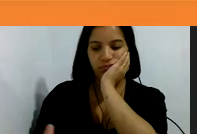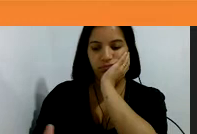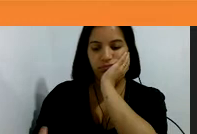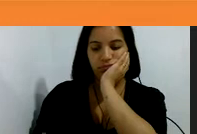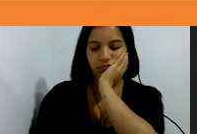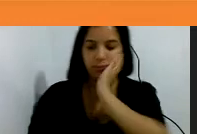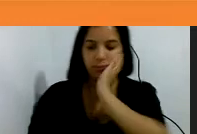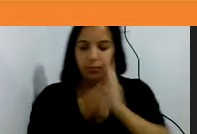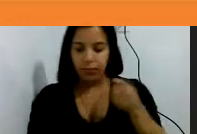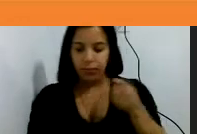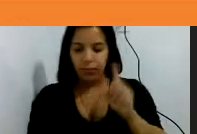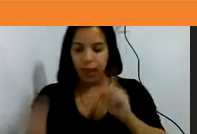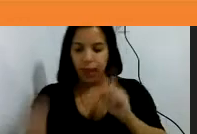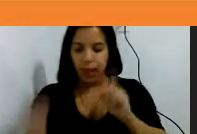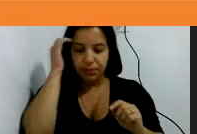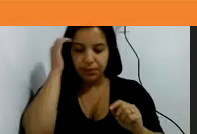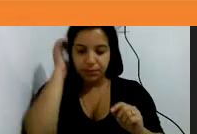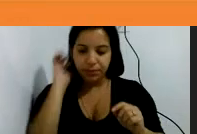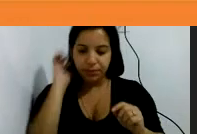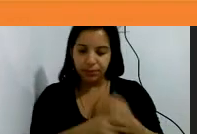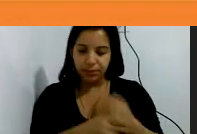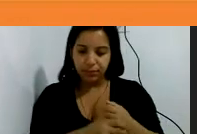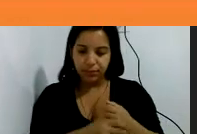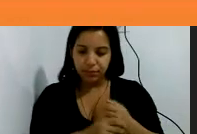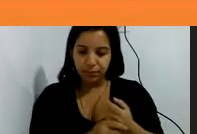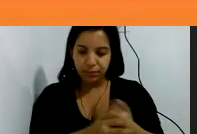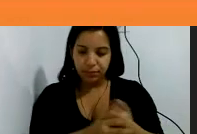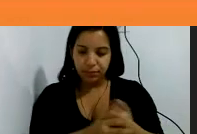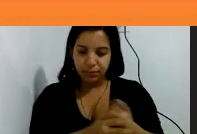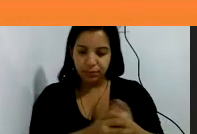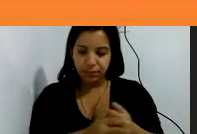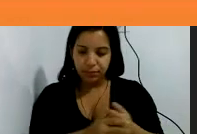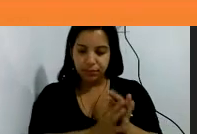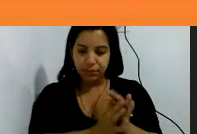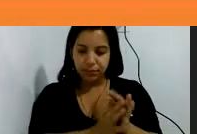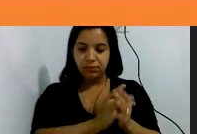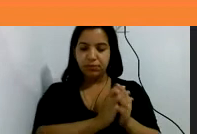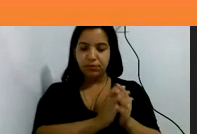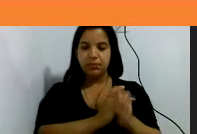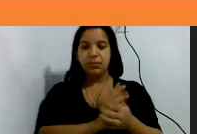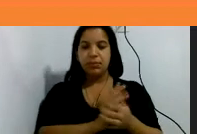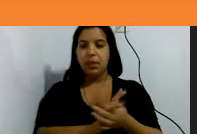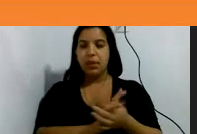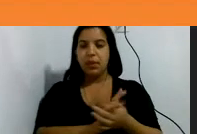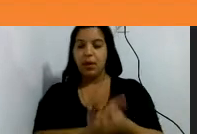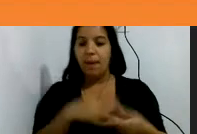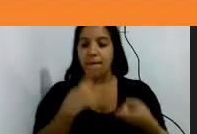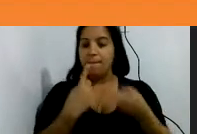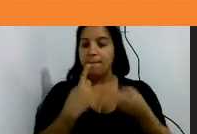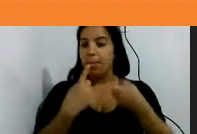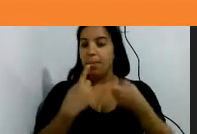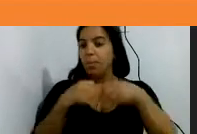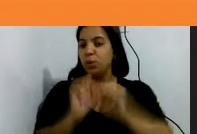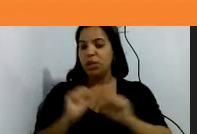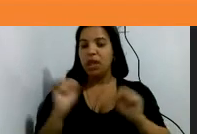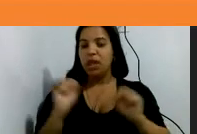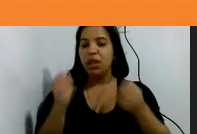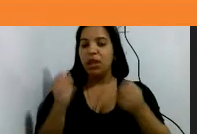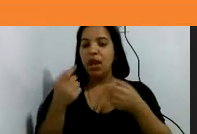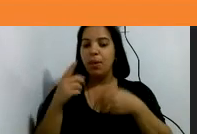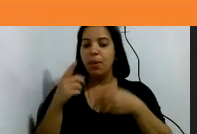Não, né? Não aumenta cerca de 1 grama por bolsa. Então, a hemoglobina dele deveria